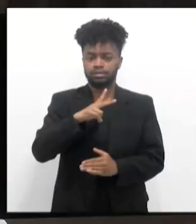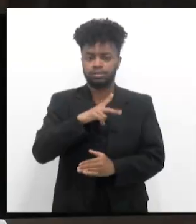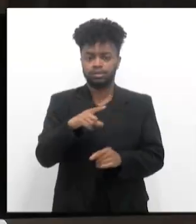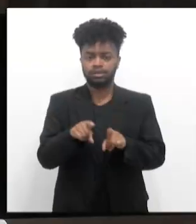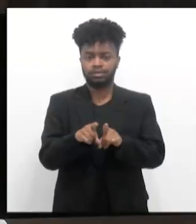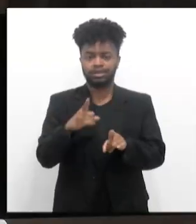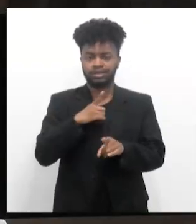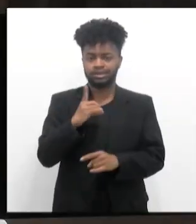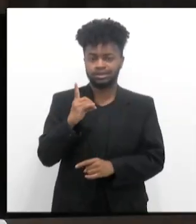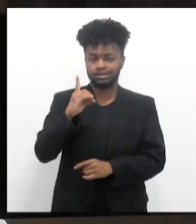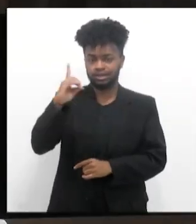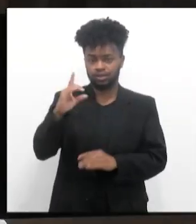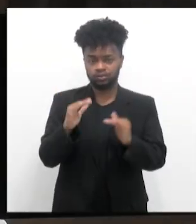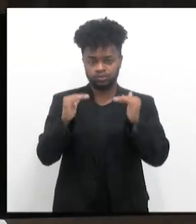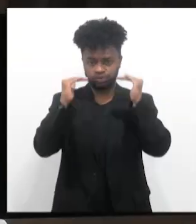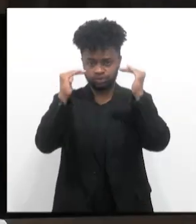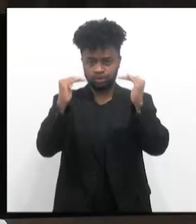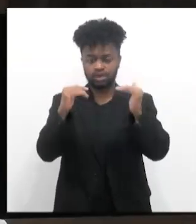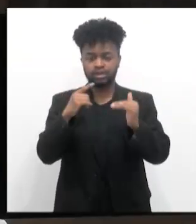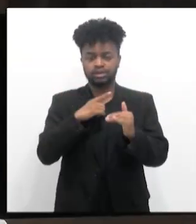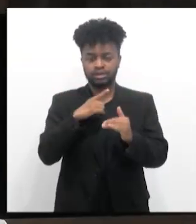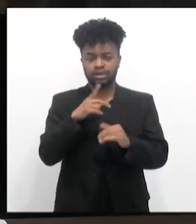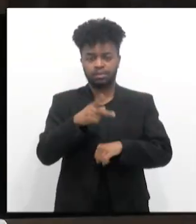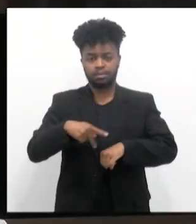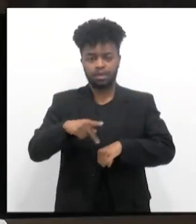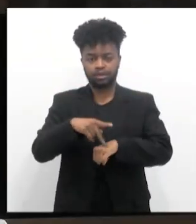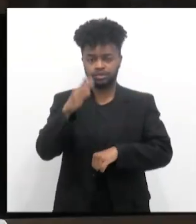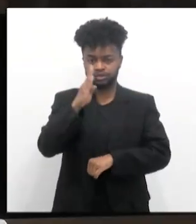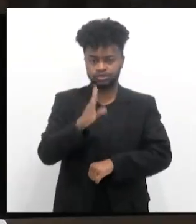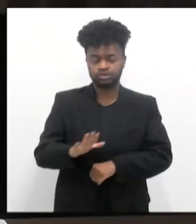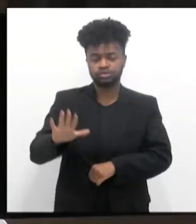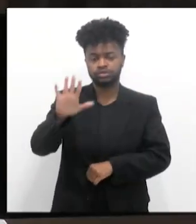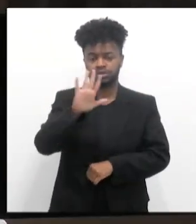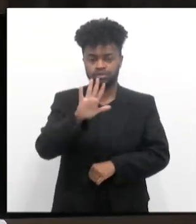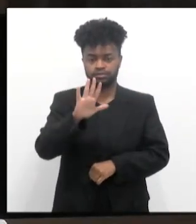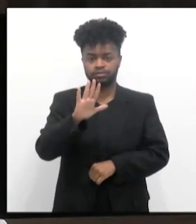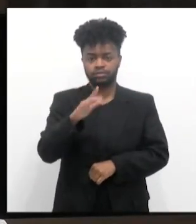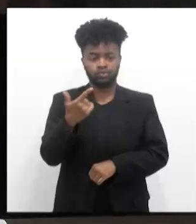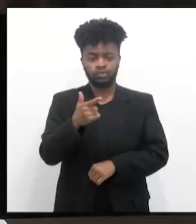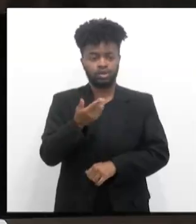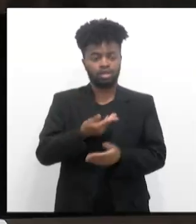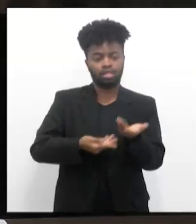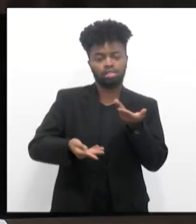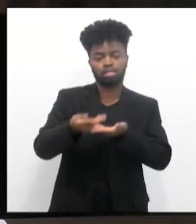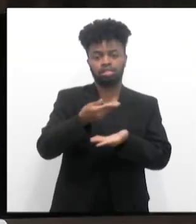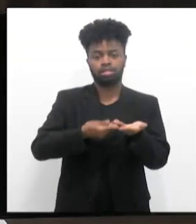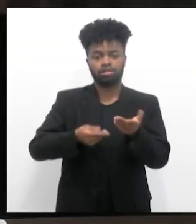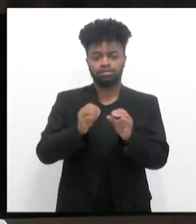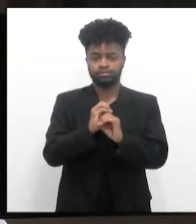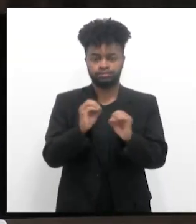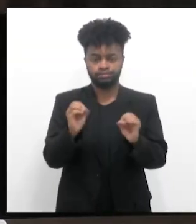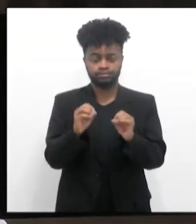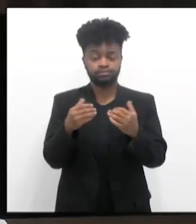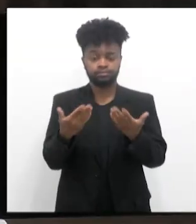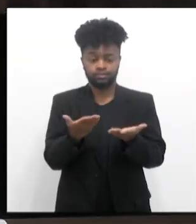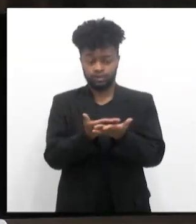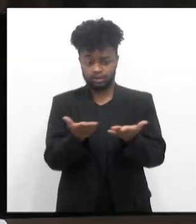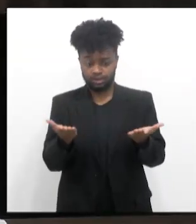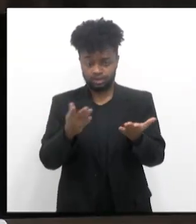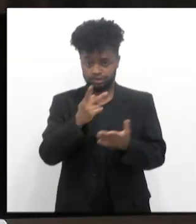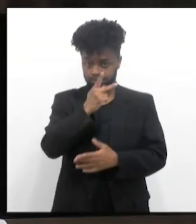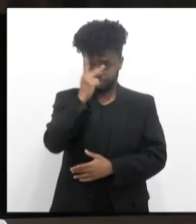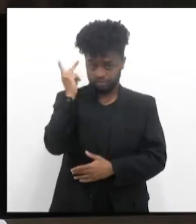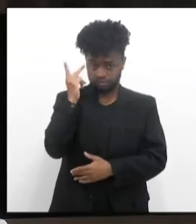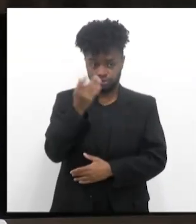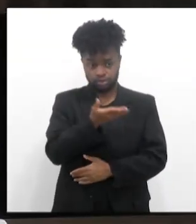Deus acima de tudo, que tem a pátria brasileira como valores inegociáveis. Então, essa gente,